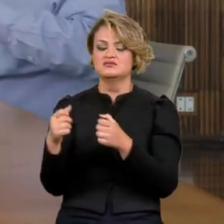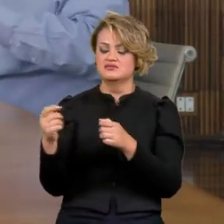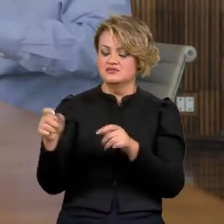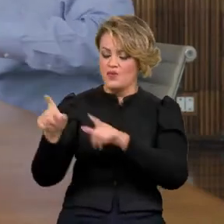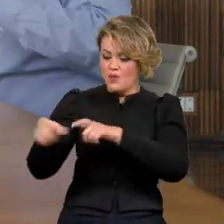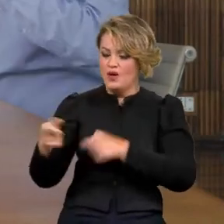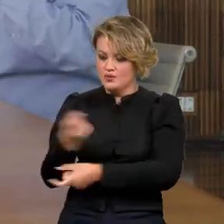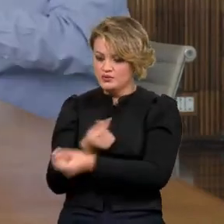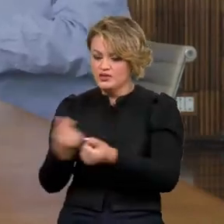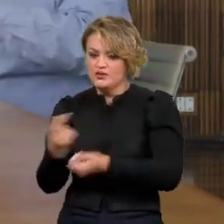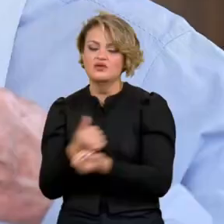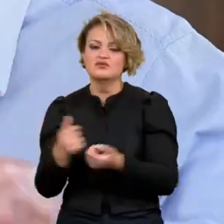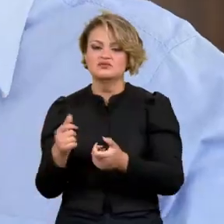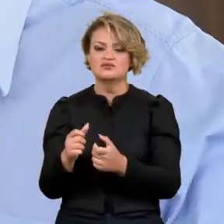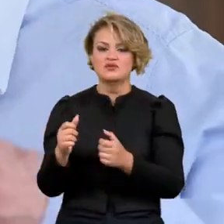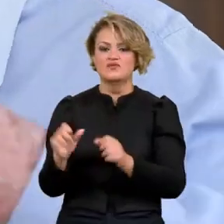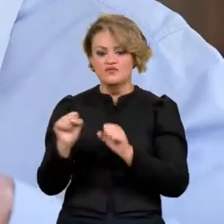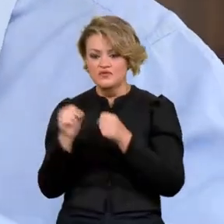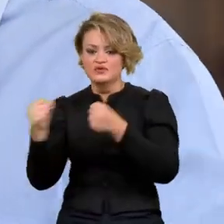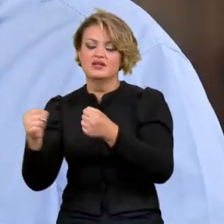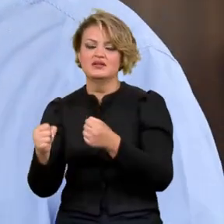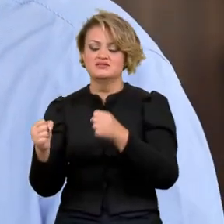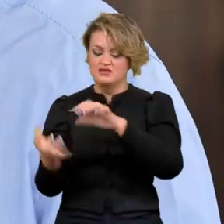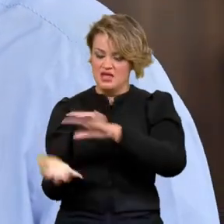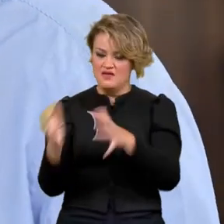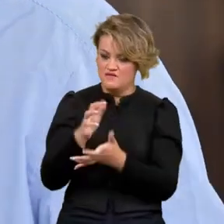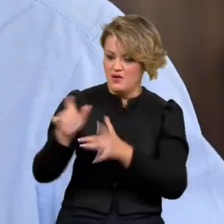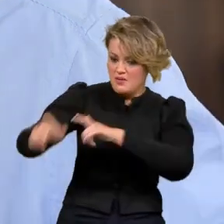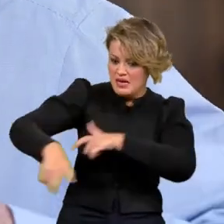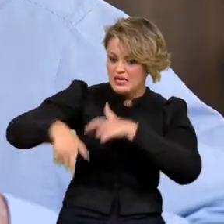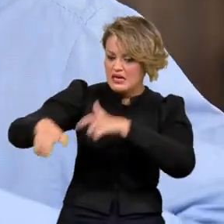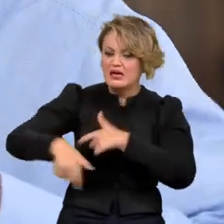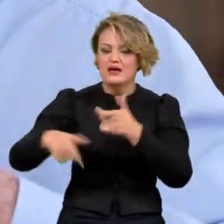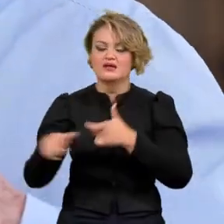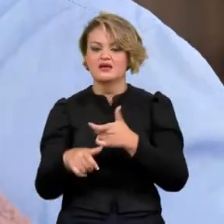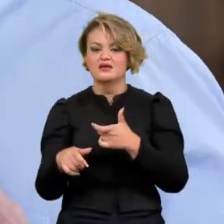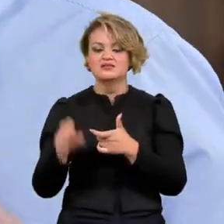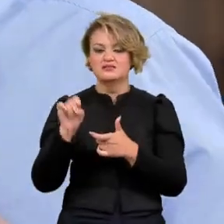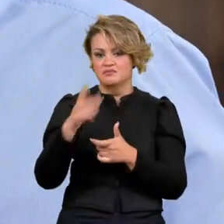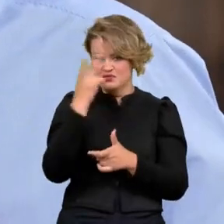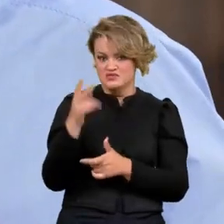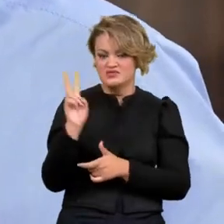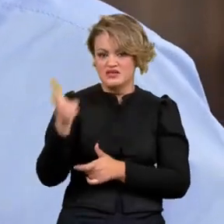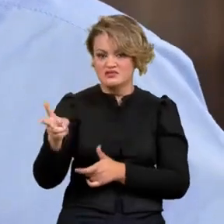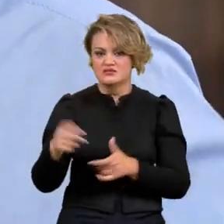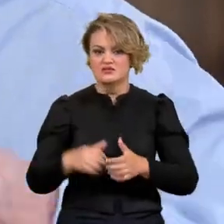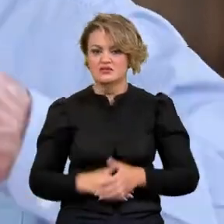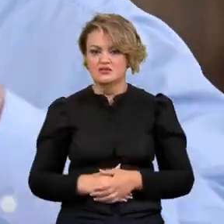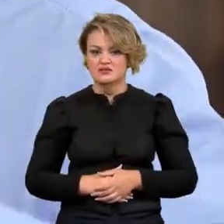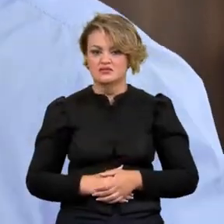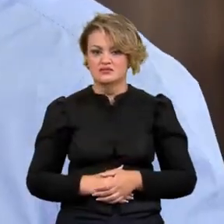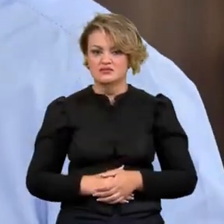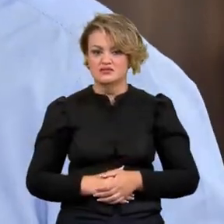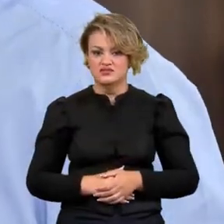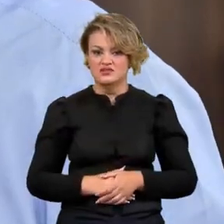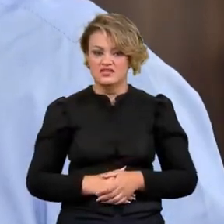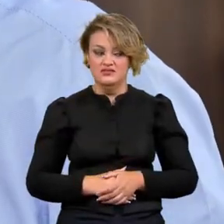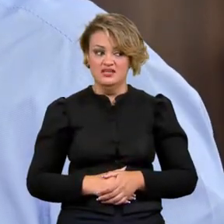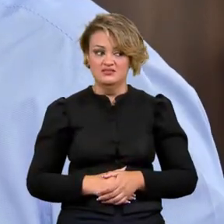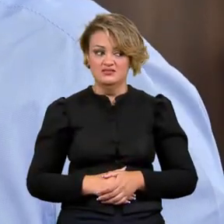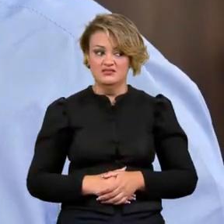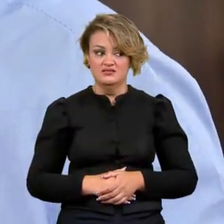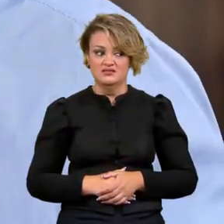reforma agrária porque aonde precisasse tanta gente nós vamos aceitar e é uma coisa importante nós estamos no governo eu disse pro Paulo